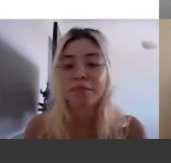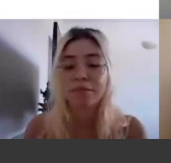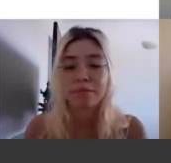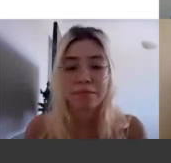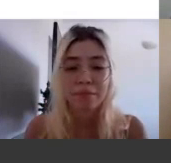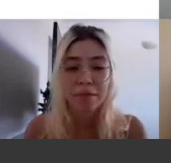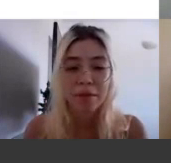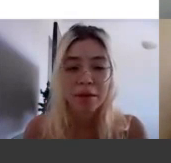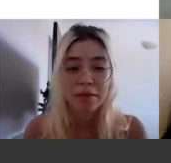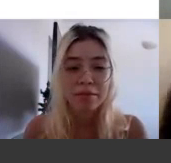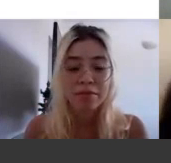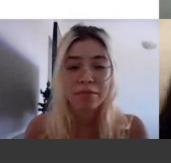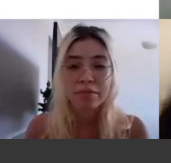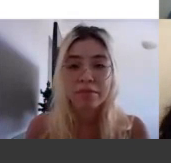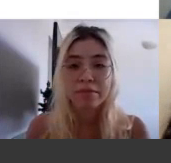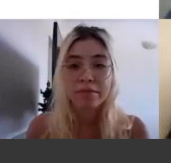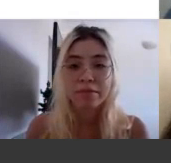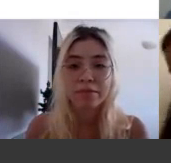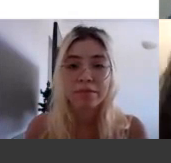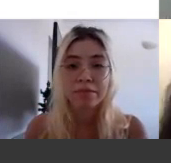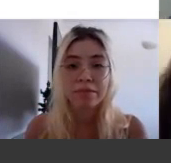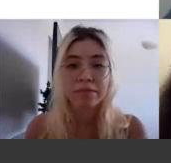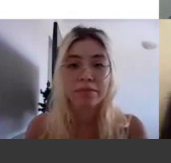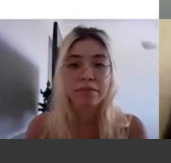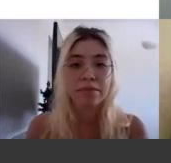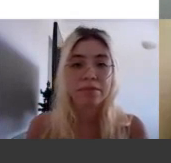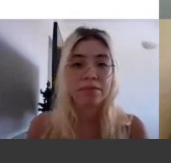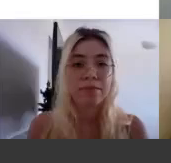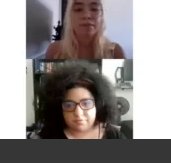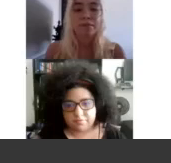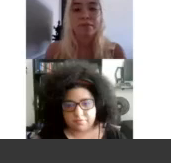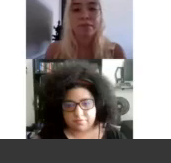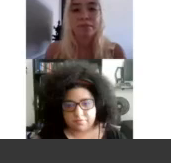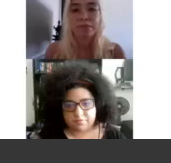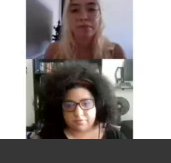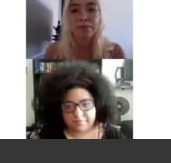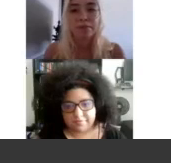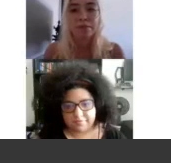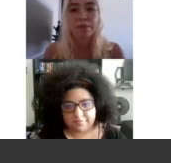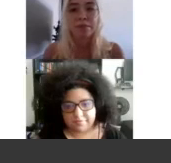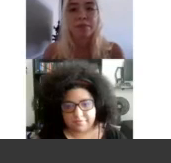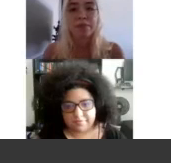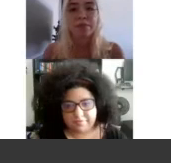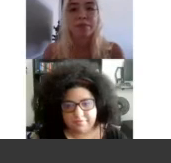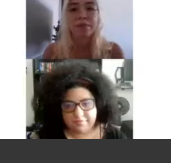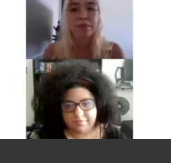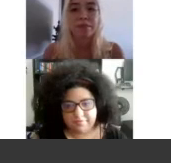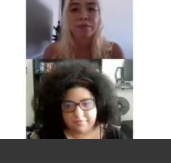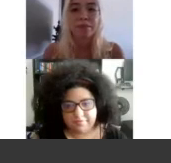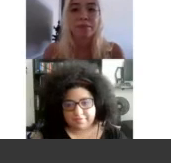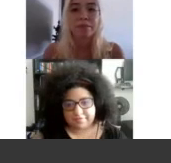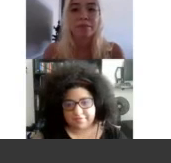Lavínia, professora adjunta do Departamento de Letras da Universidade de Vernáculas, da Universidade Federal da Bahia, é doutora e mestre em